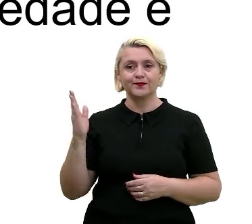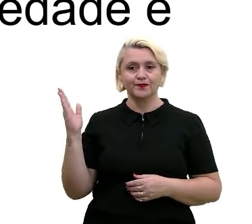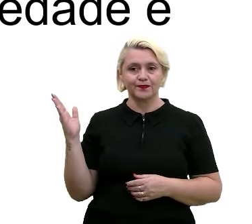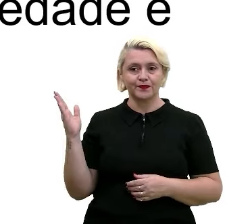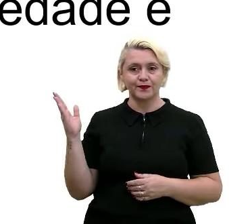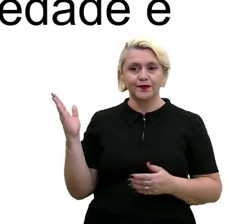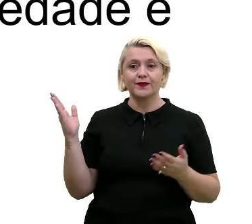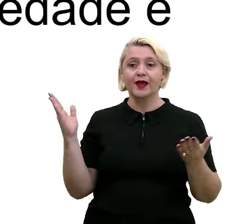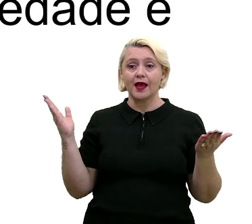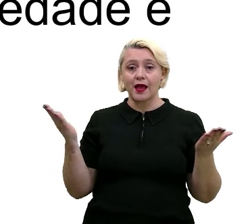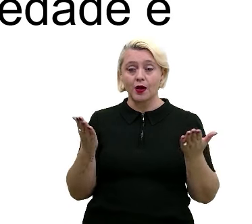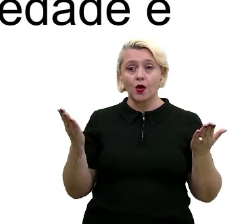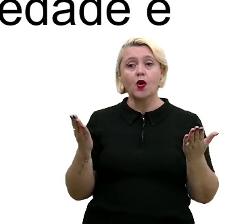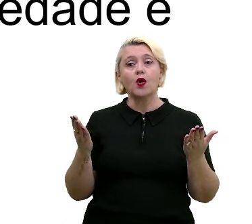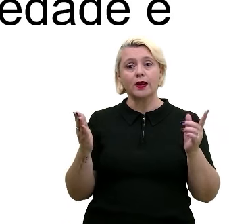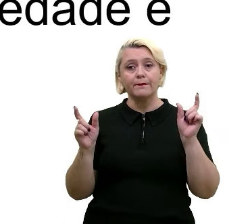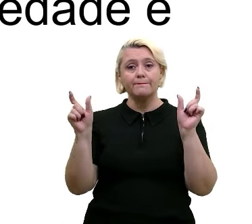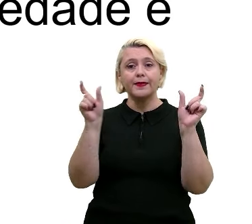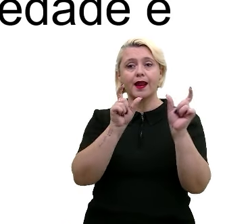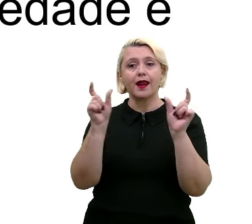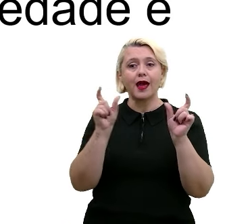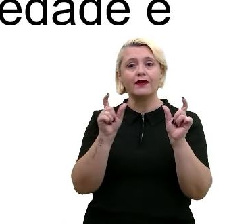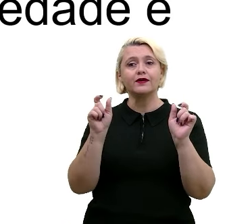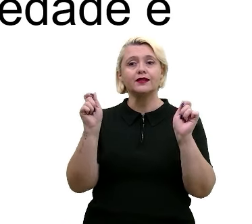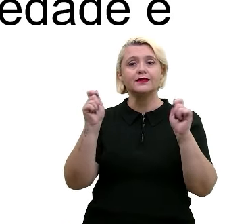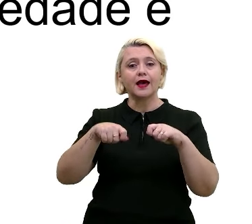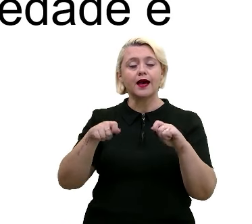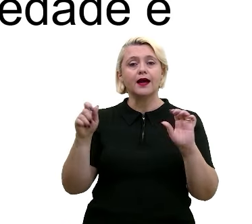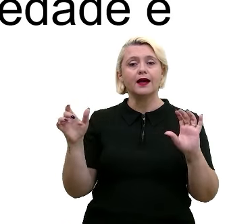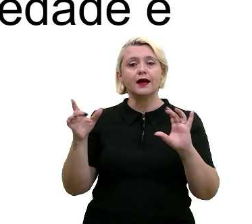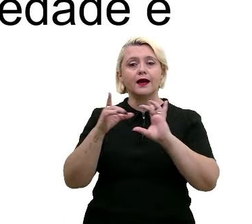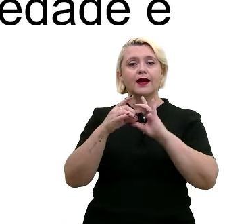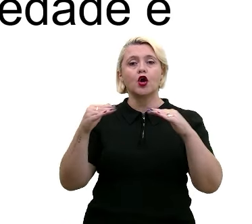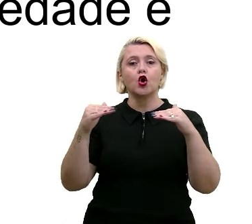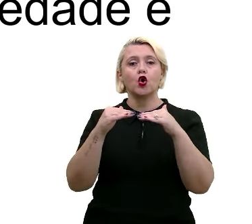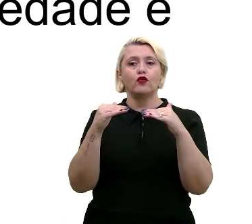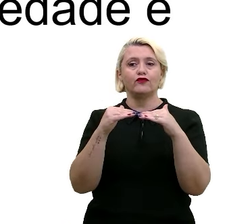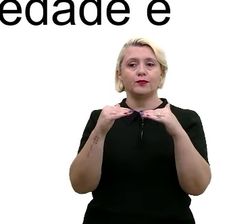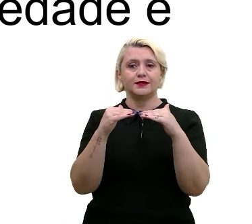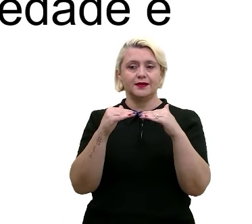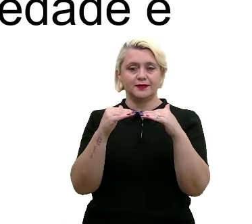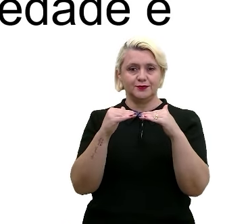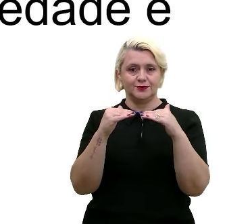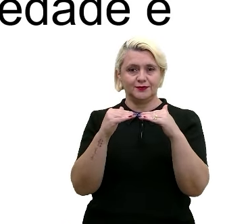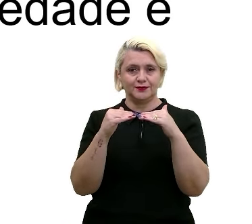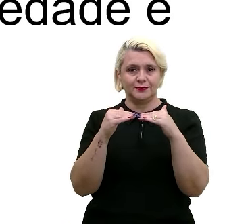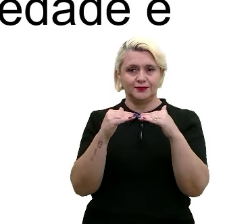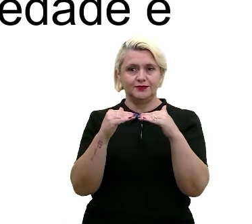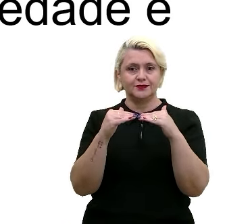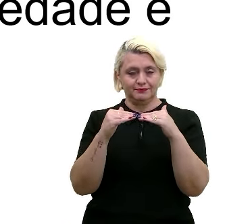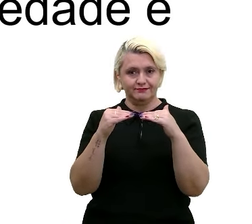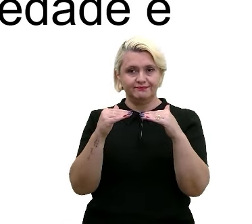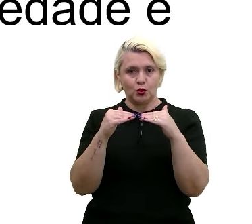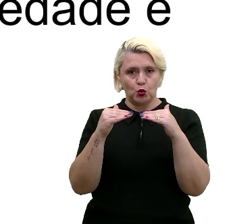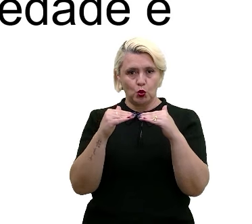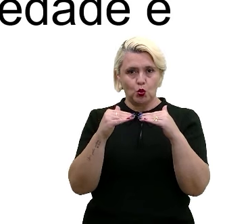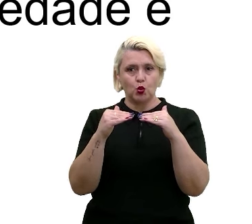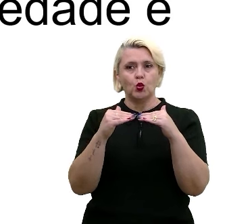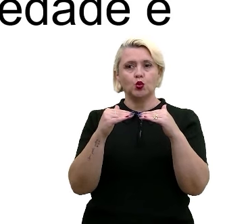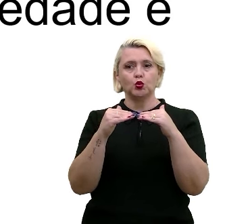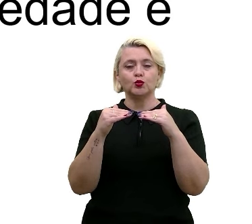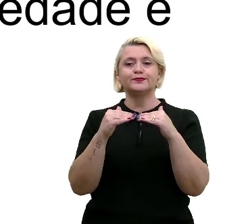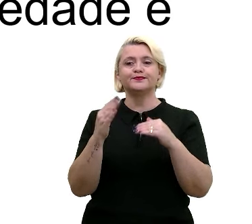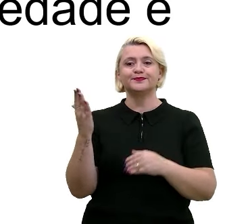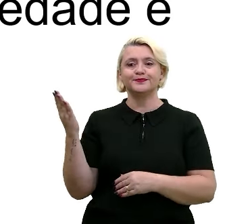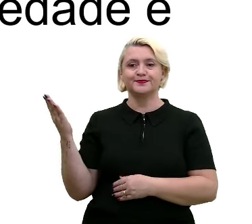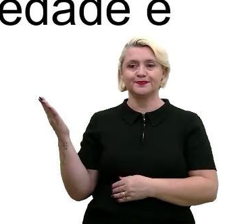E agora os elementos que fazem uma relação de conformidade. O de acordo com,